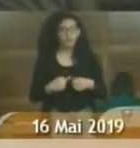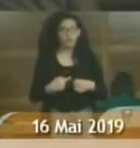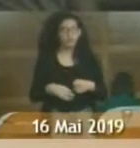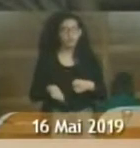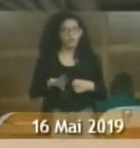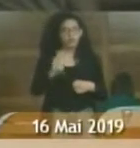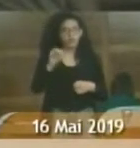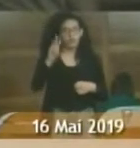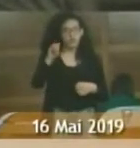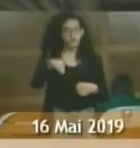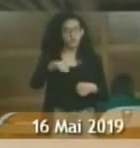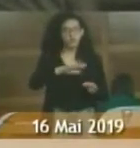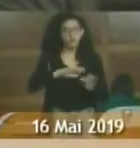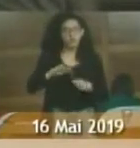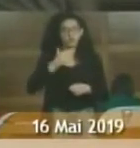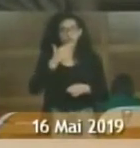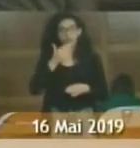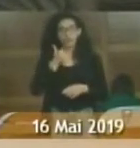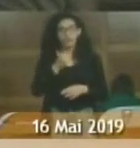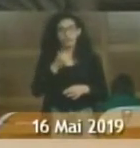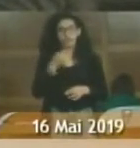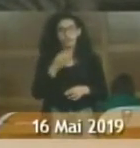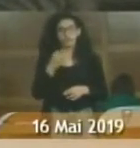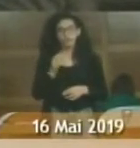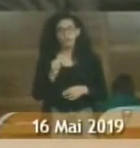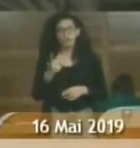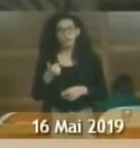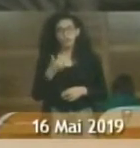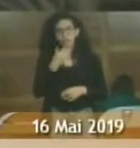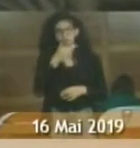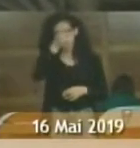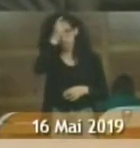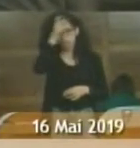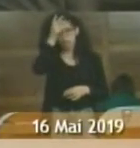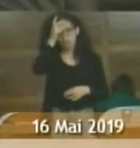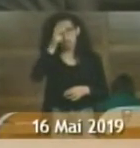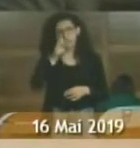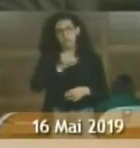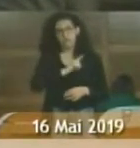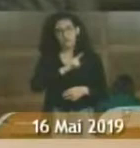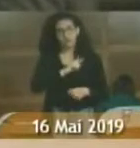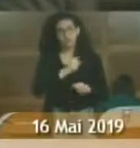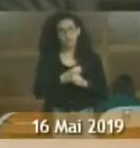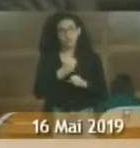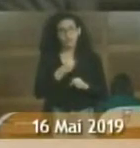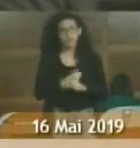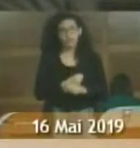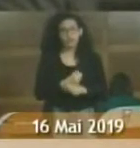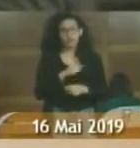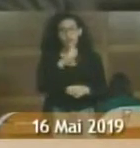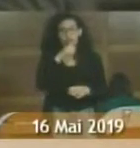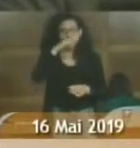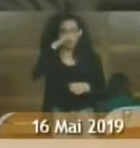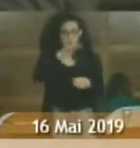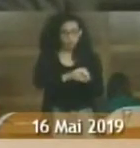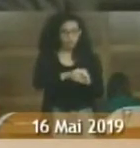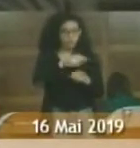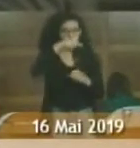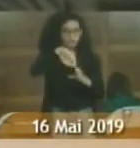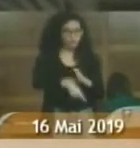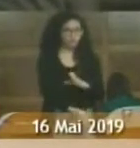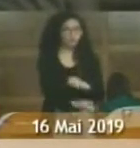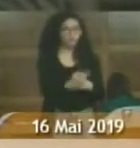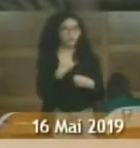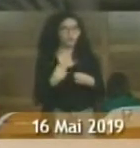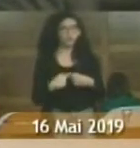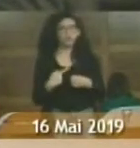Bonfim. Indicação número 1481, indicando ao prefeito municipal a construção de uma boca de lobo na rua